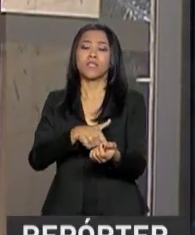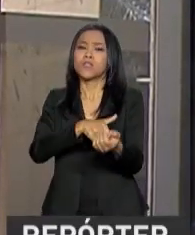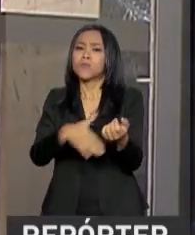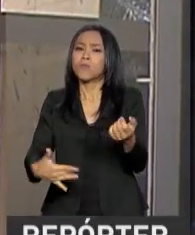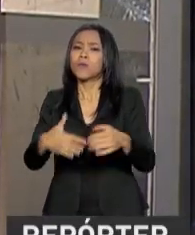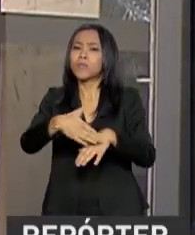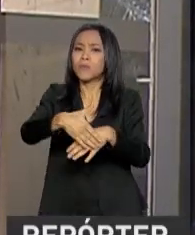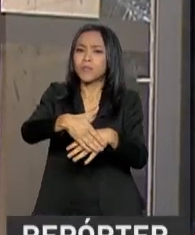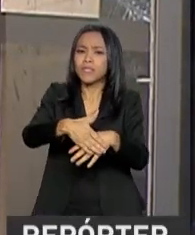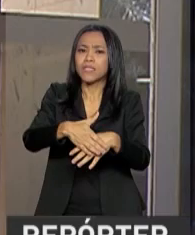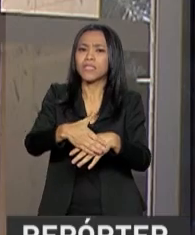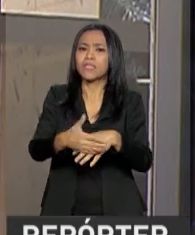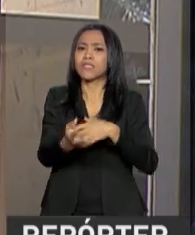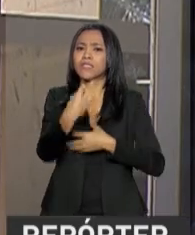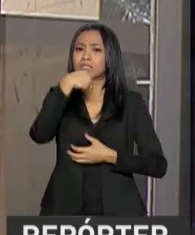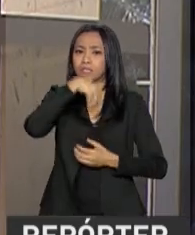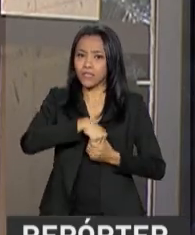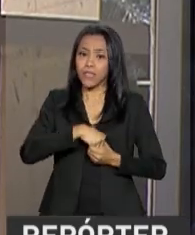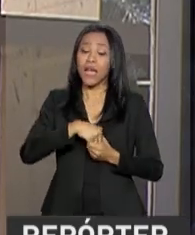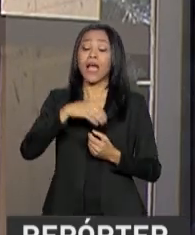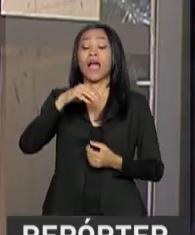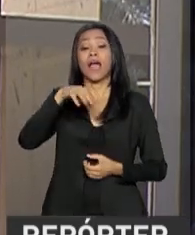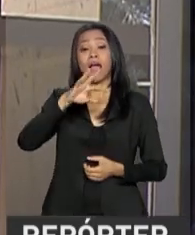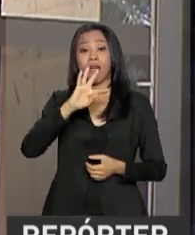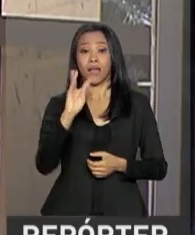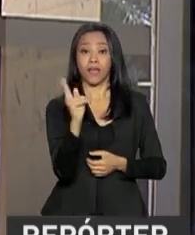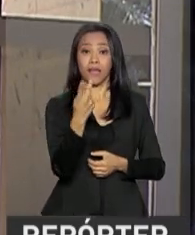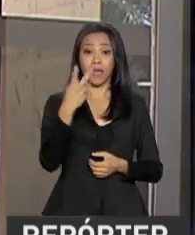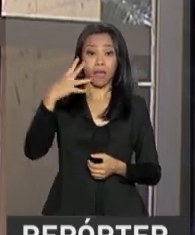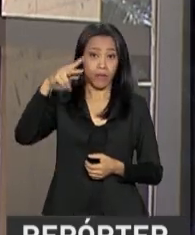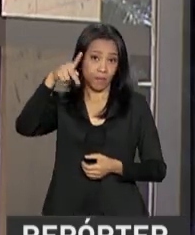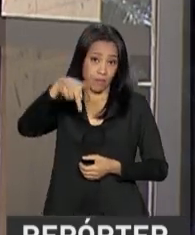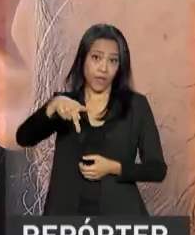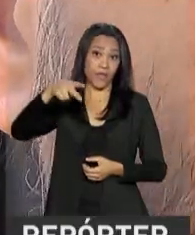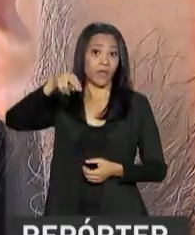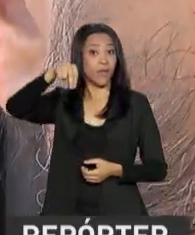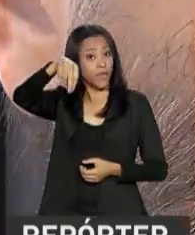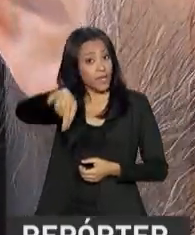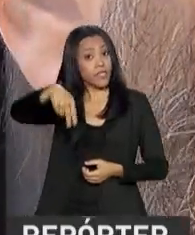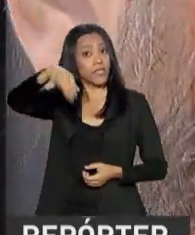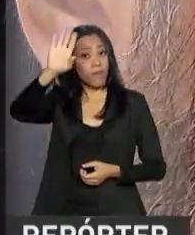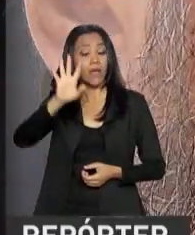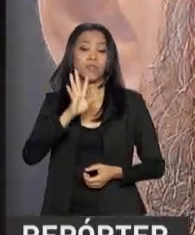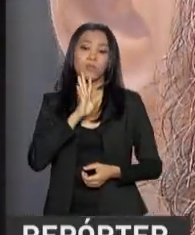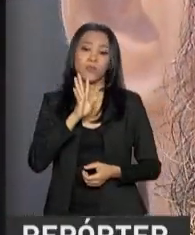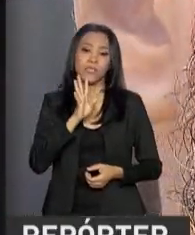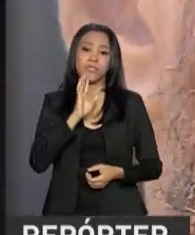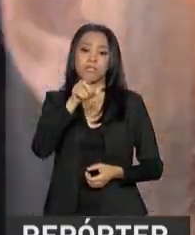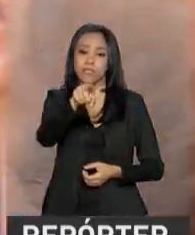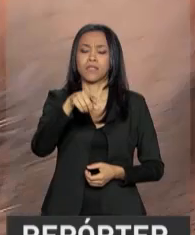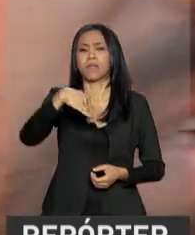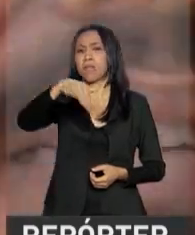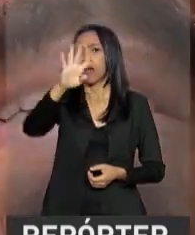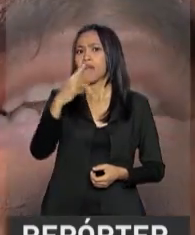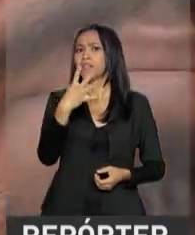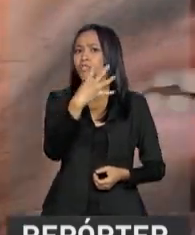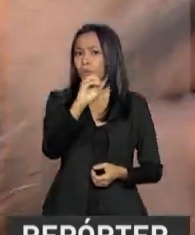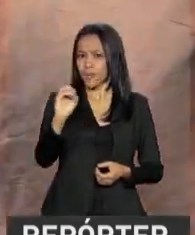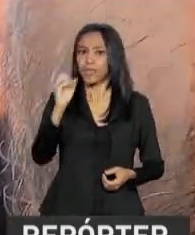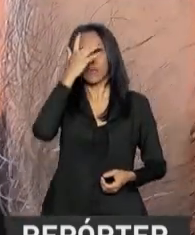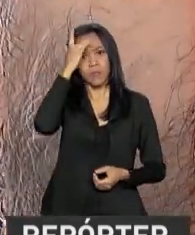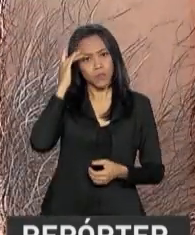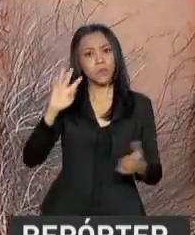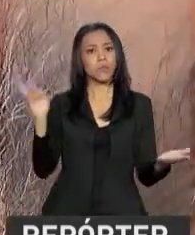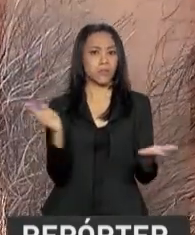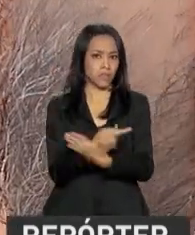paroxística noturna ou hpn como a doença é mais conhecida a doença que atinge mais de 400 pessoas no